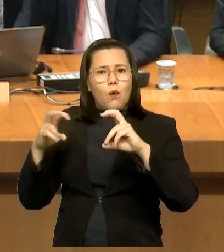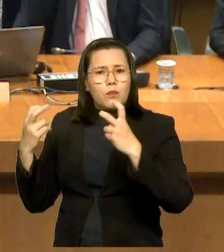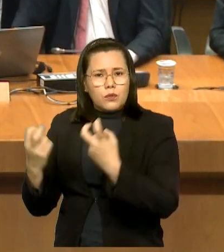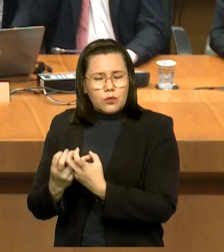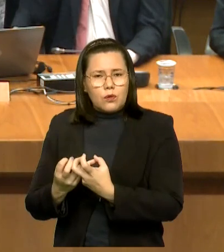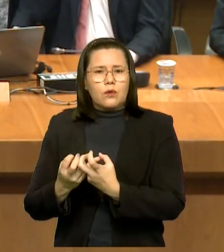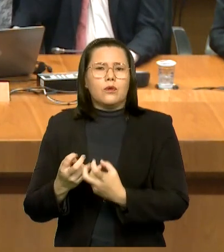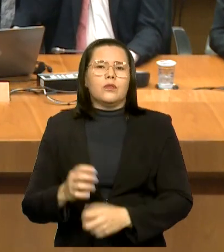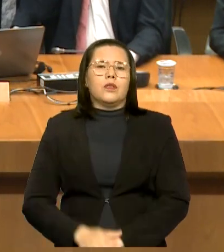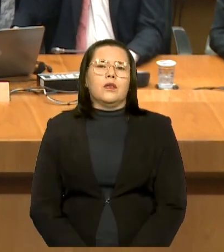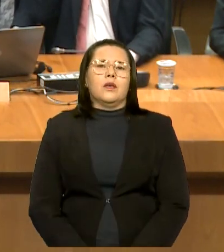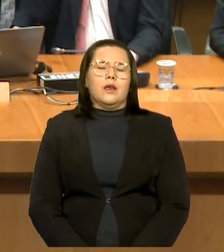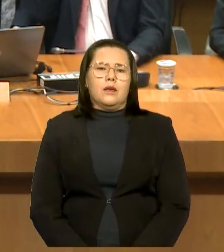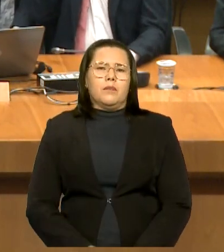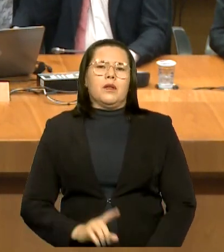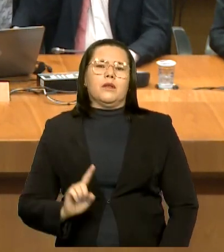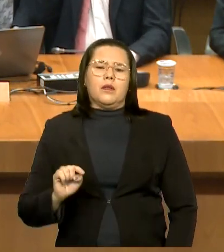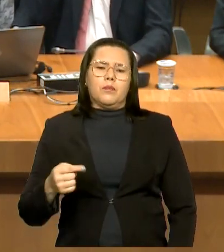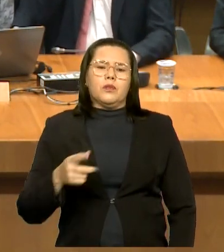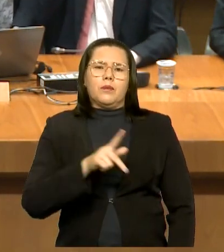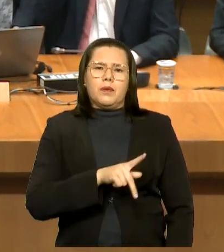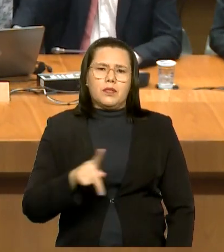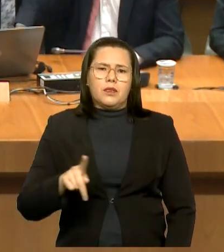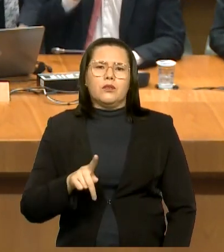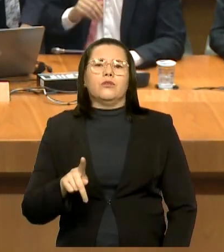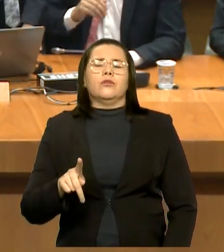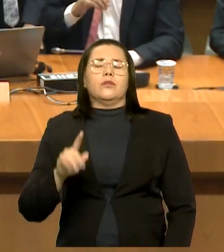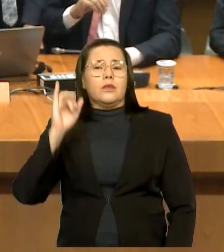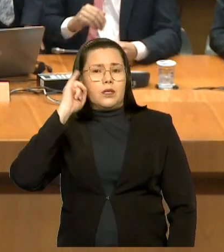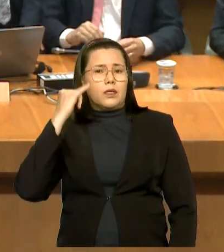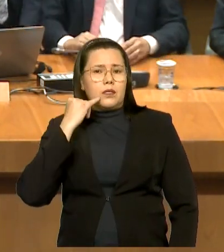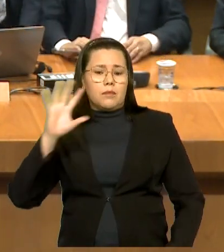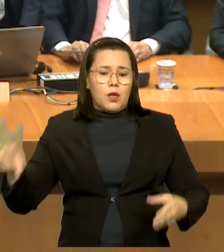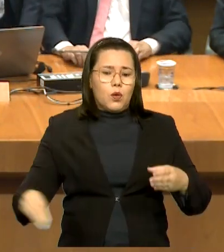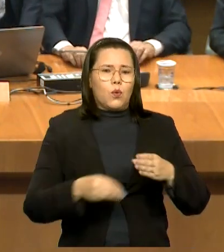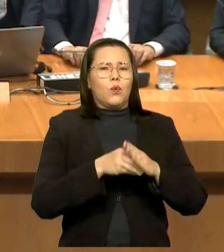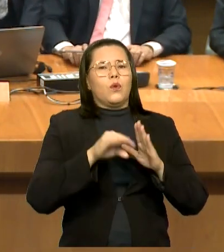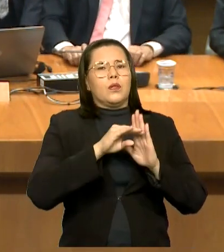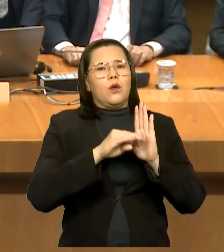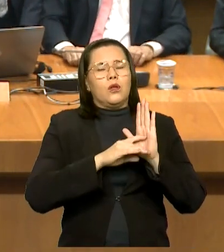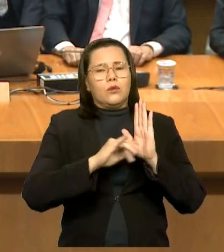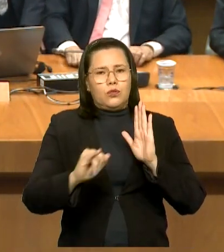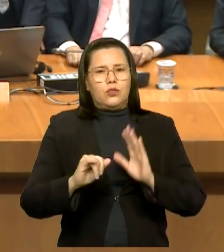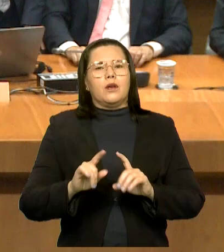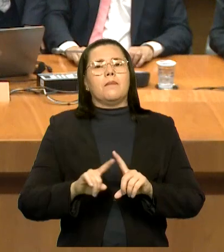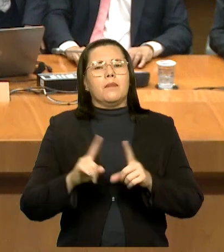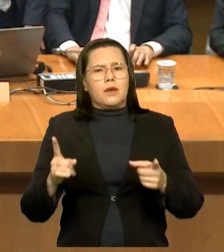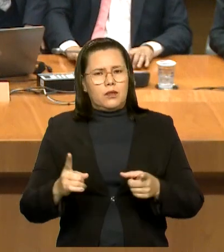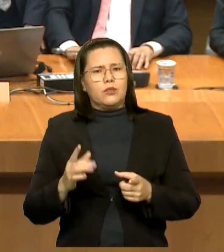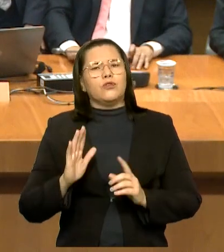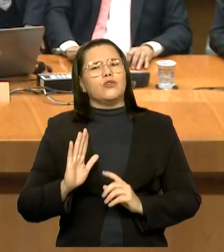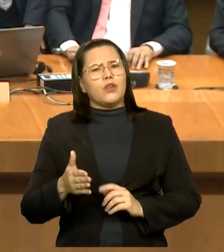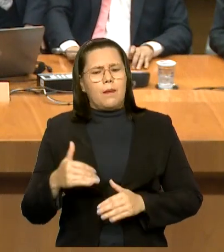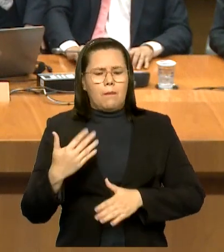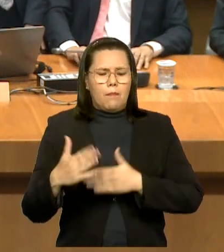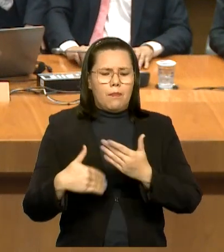a presidente Iracema Vale possa incluir na ordem do dia, mas já tramita em regime de urgência.